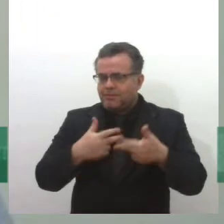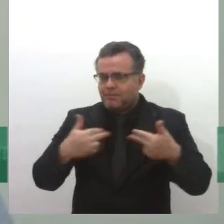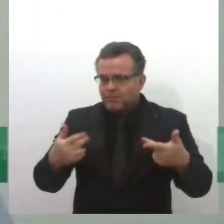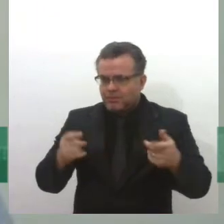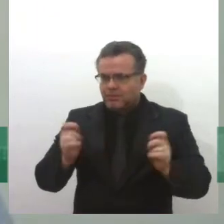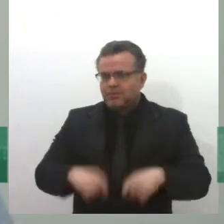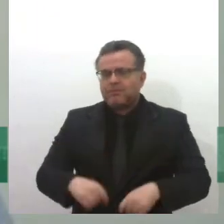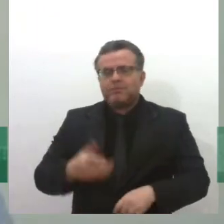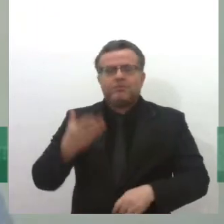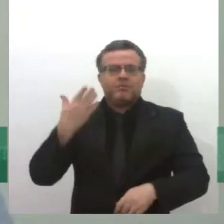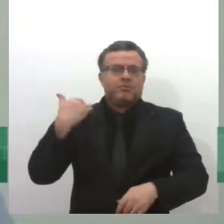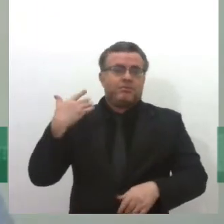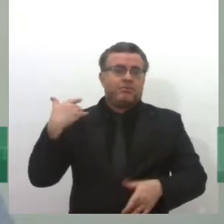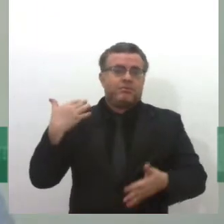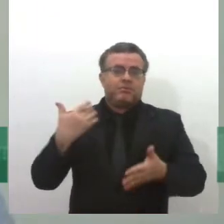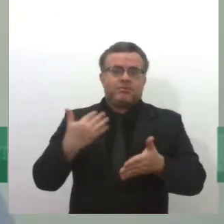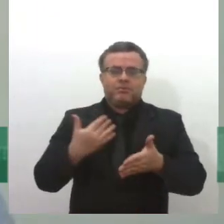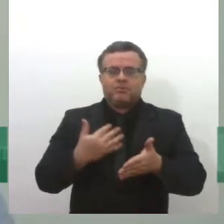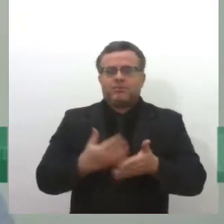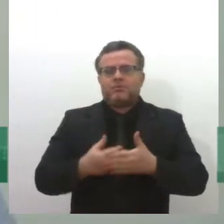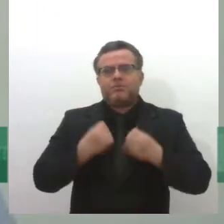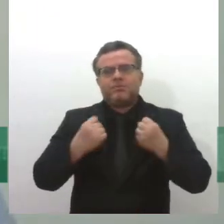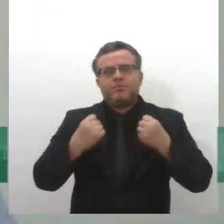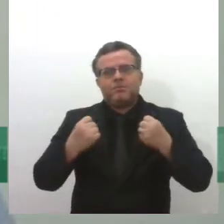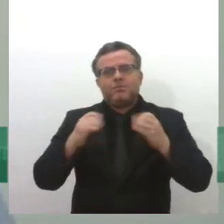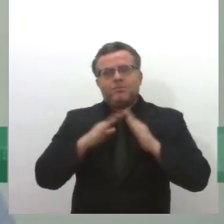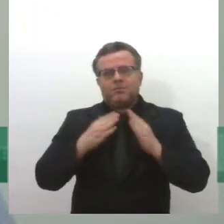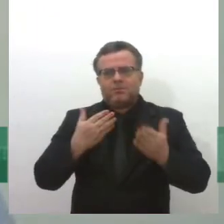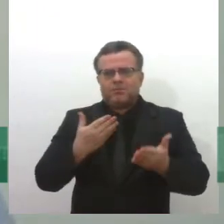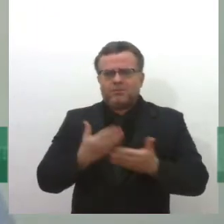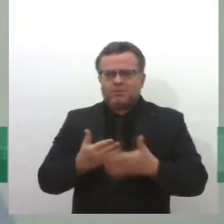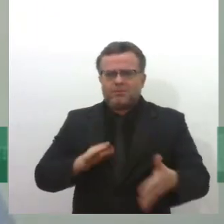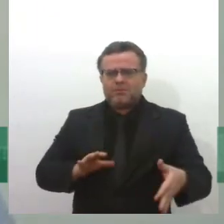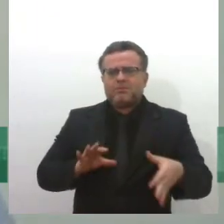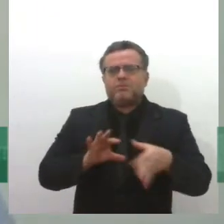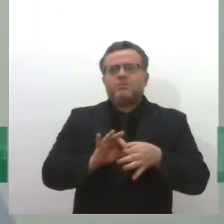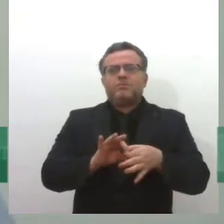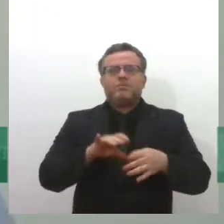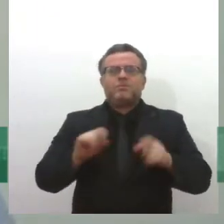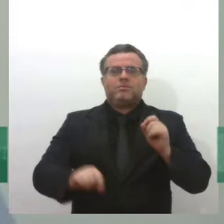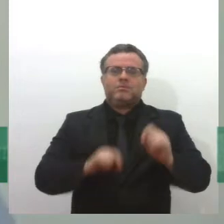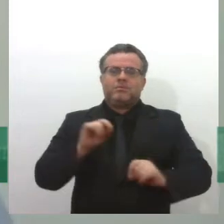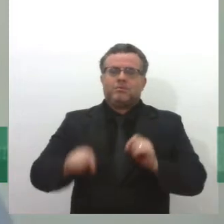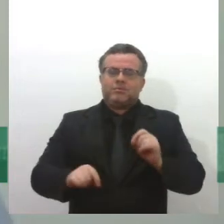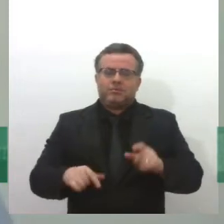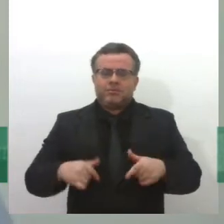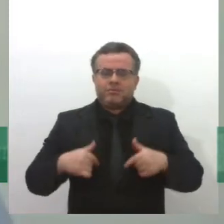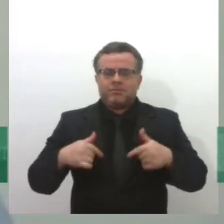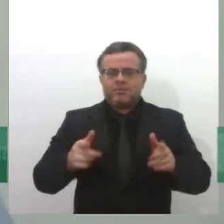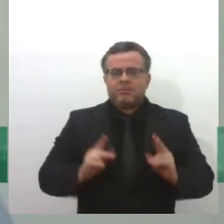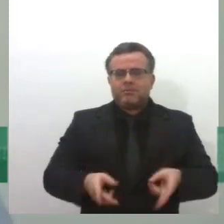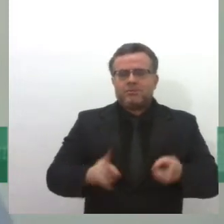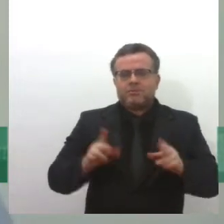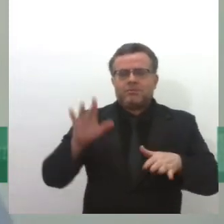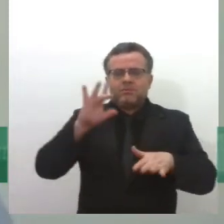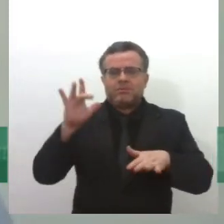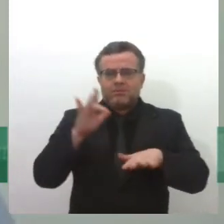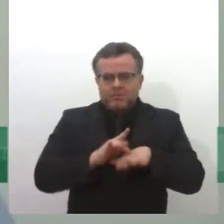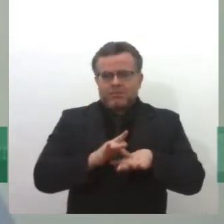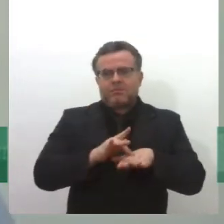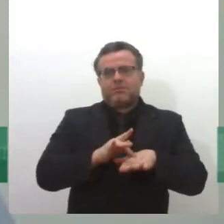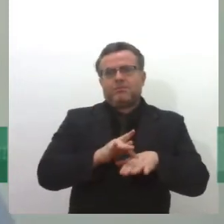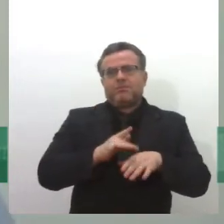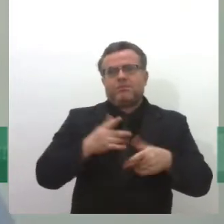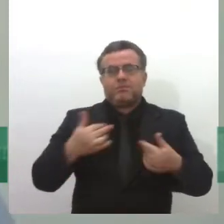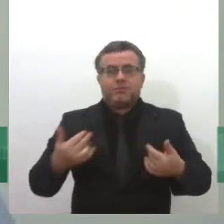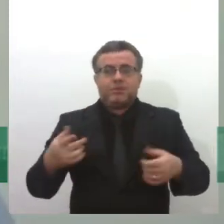muito, muito forte nas escolas, né, voltadas para a questão de, por exemplo, combate ao Aedes aegypti, ao mosquito da dengue,